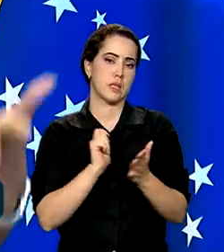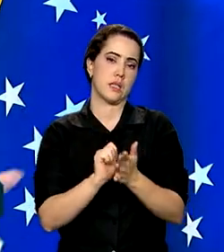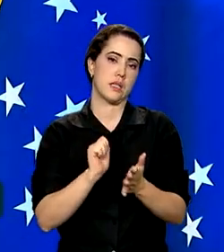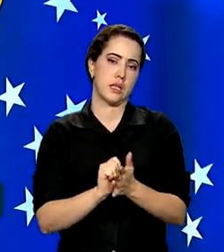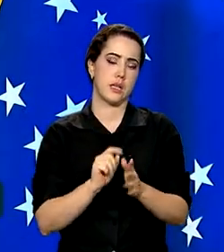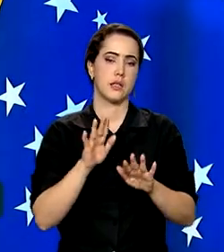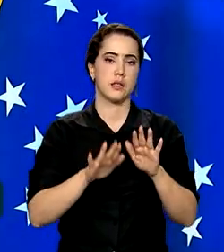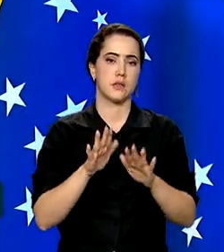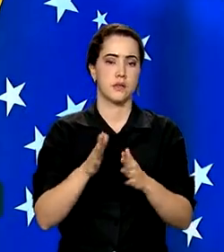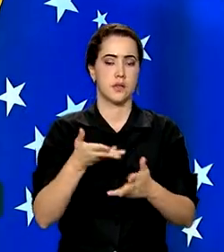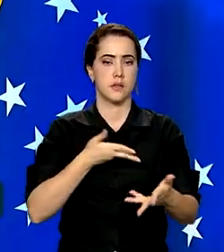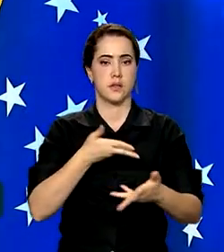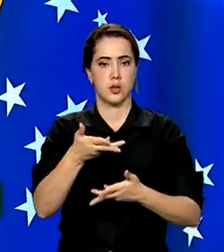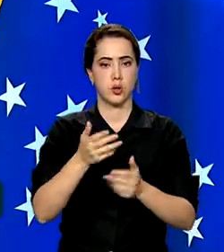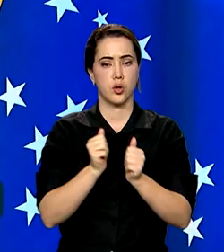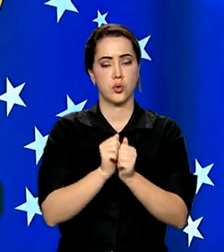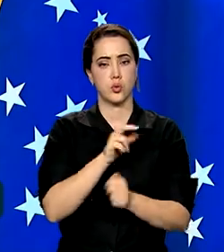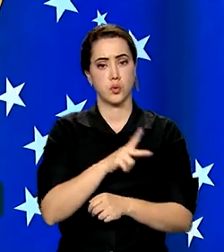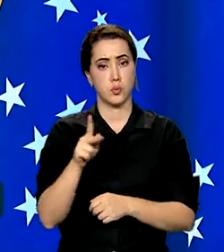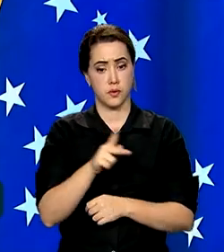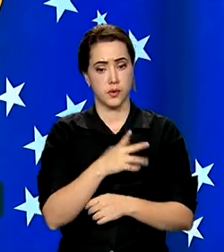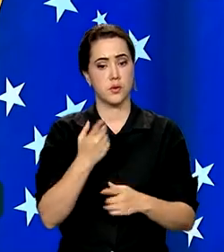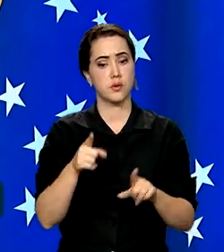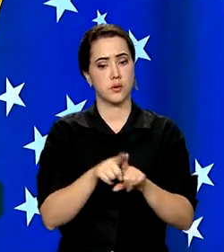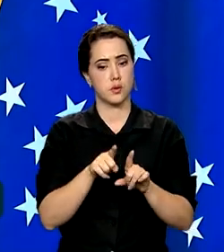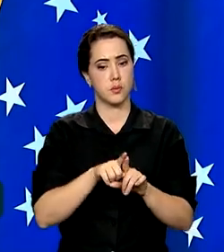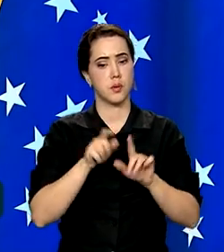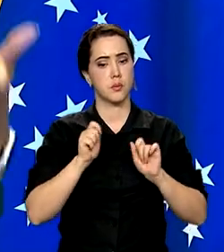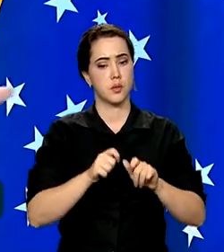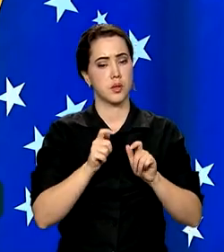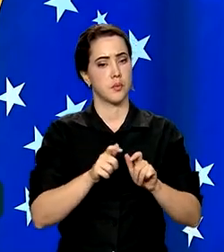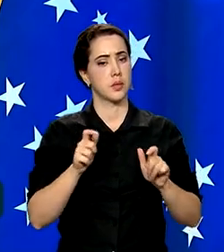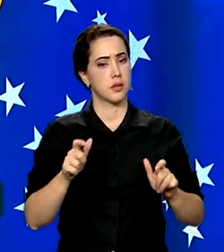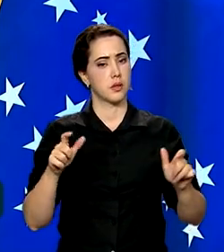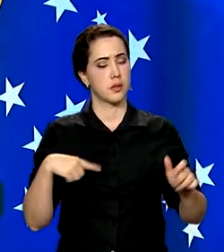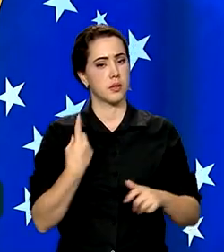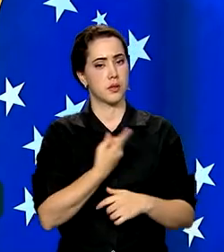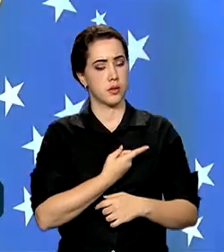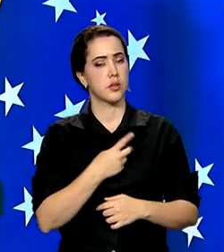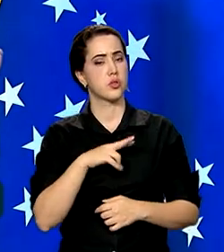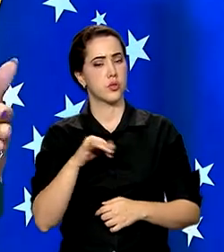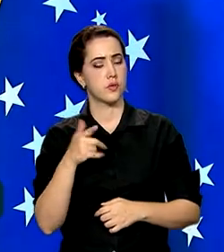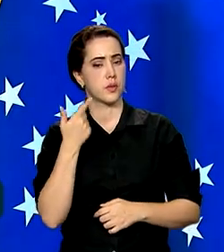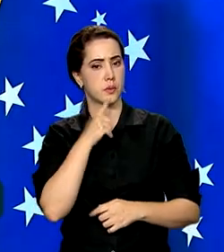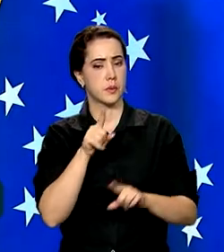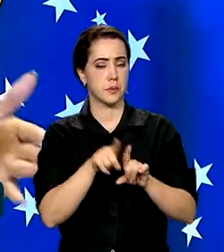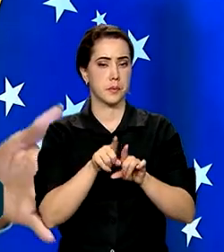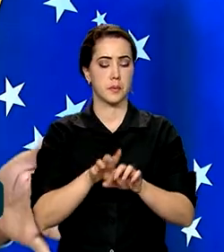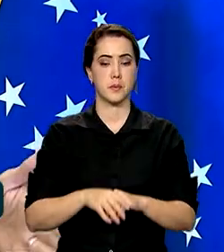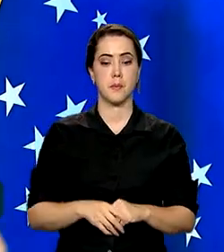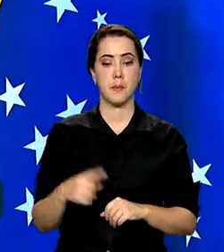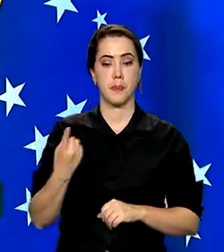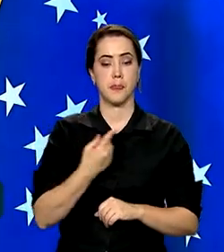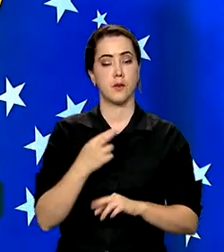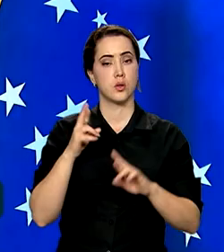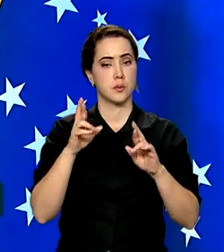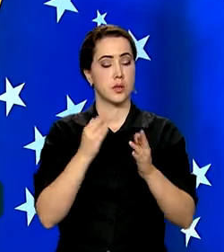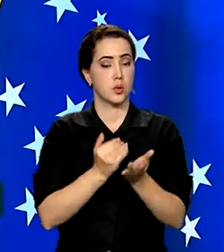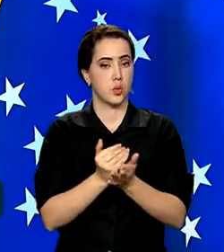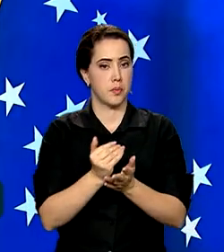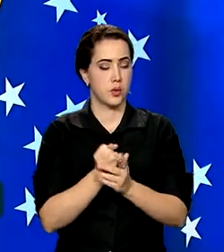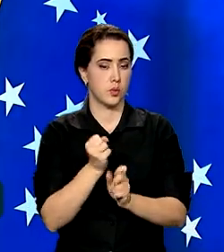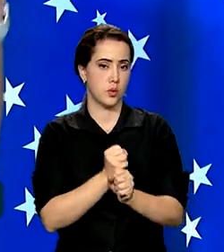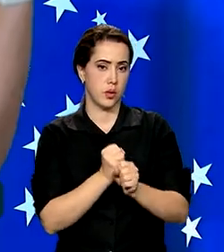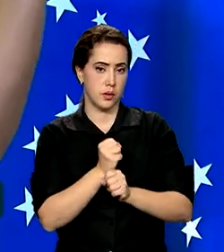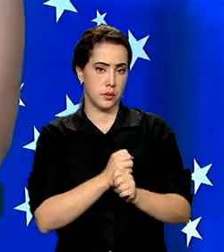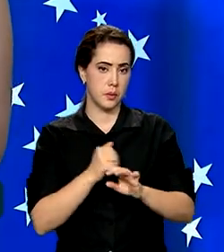seja nas trocas com os professores, e seja também na gente poder expandir, que é o que a gente está fazendo também. A nossa perspectiva desde o começo do ano,